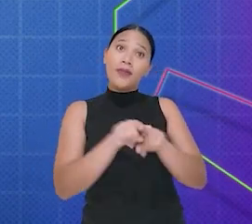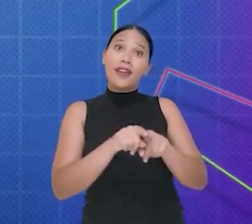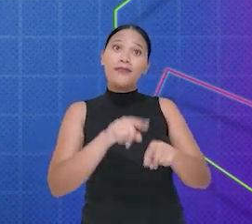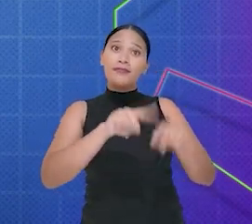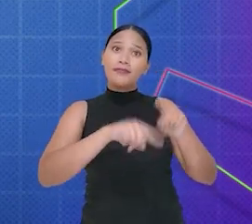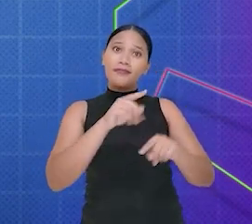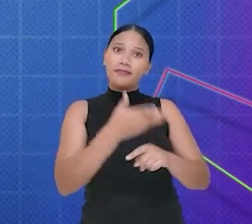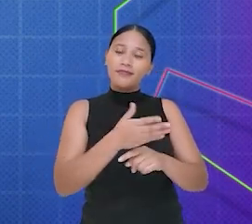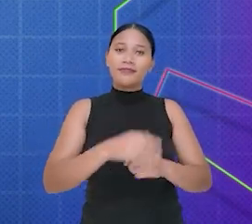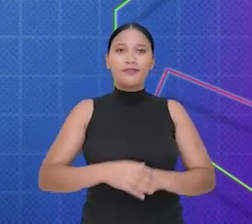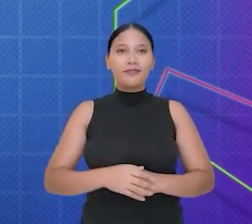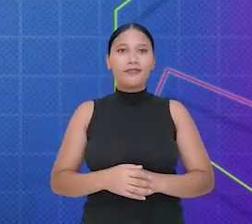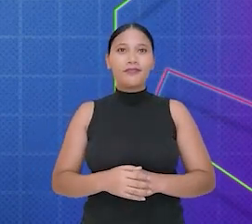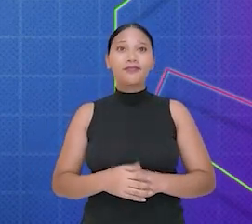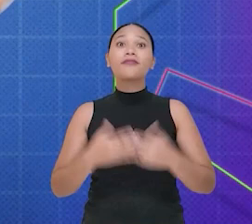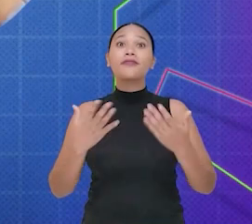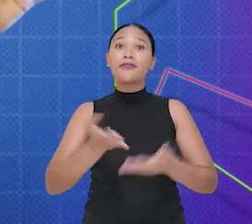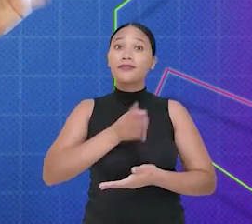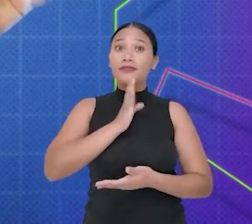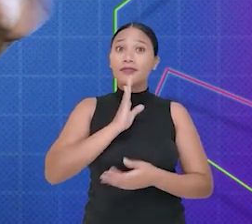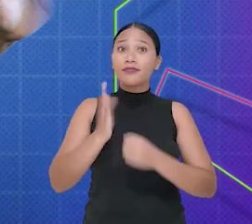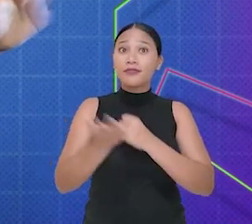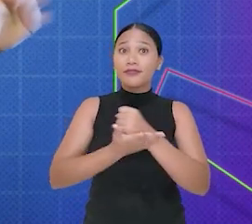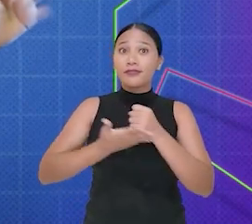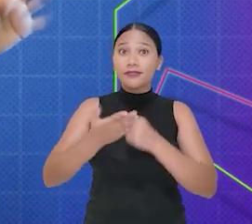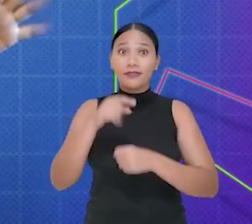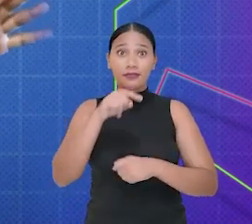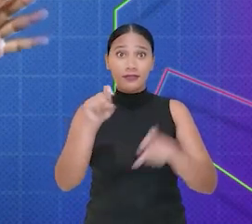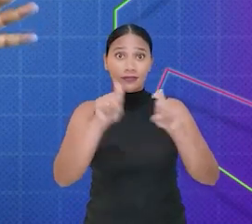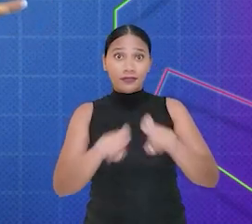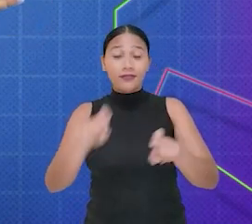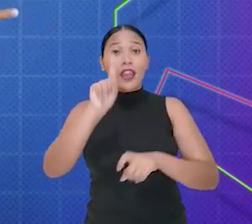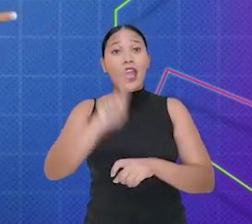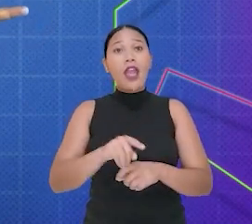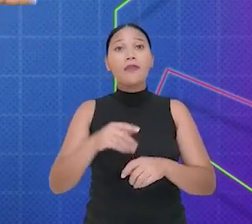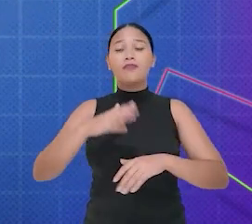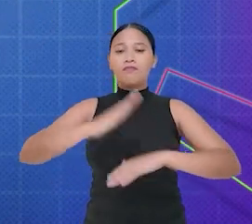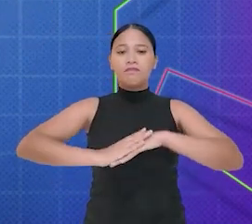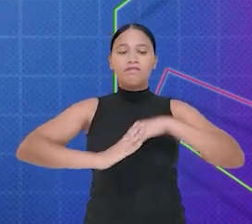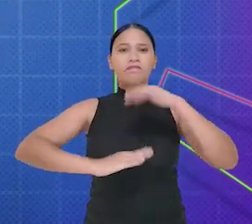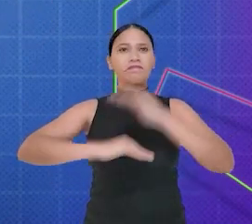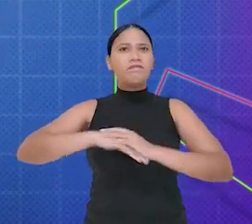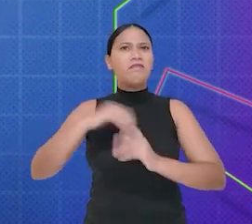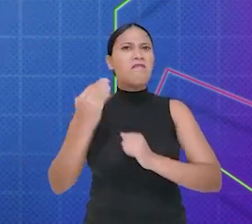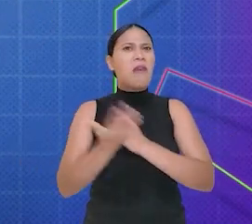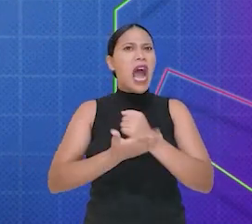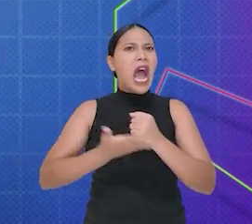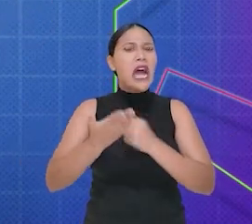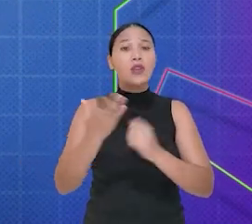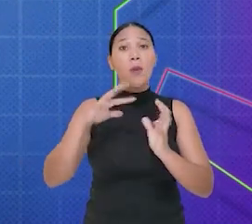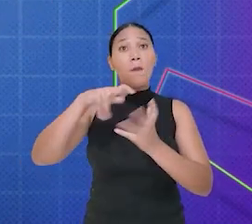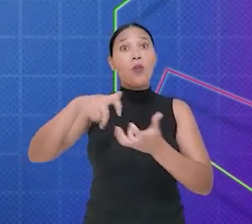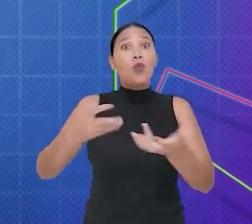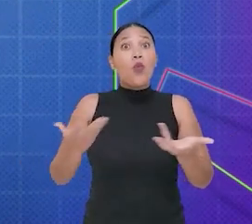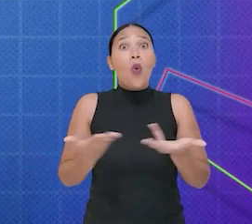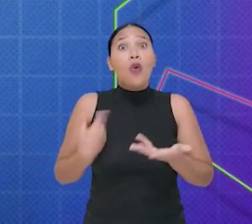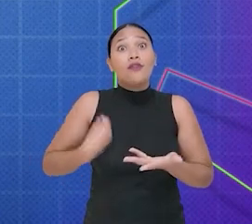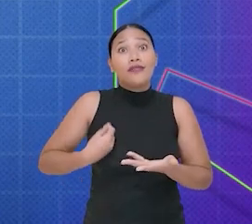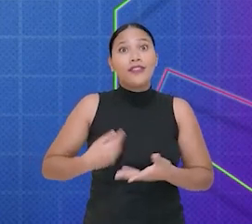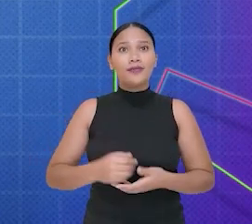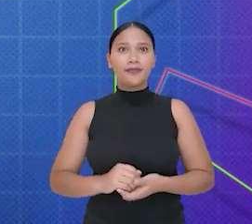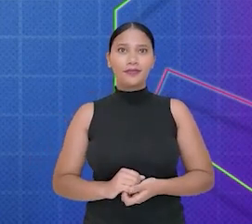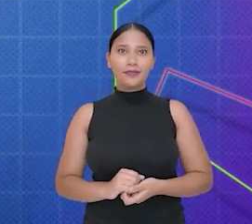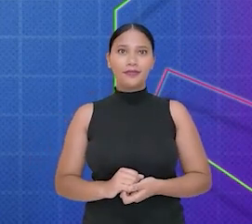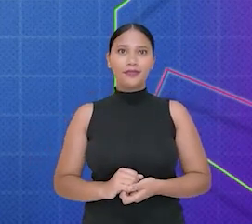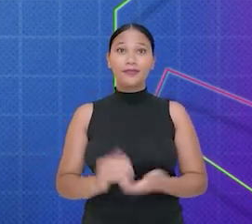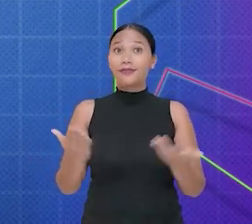ou periféricos. Em suma, conhecer os componentes básicos de um computador é uma habilidade fundamental para o mundo digital que vivemos